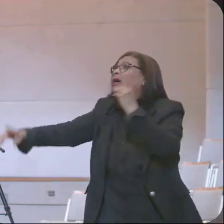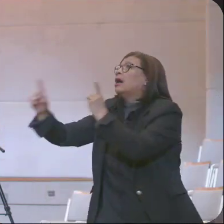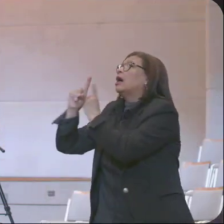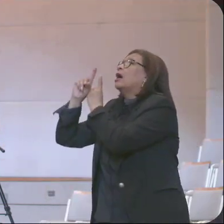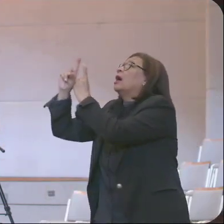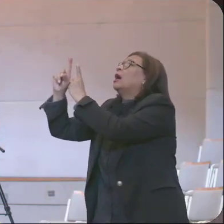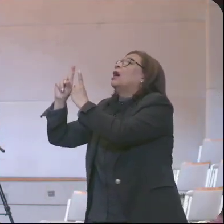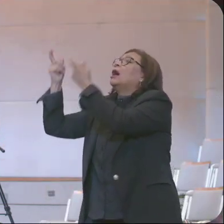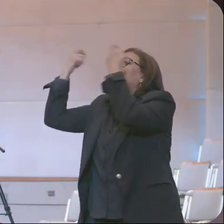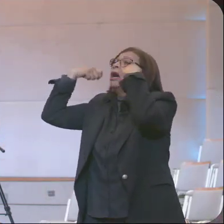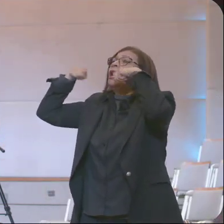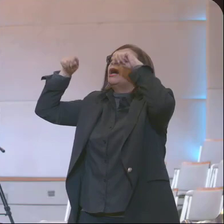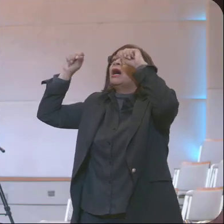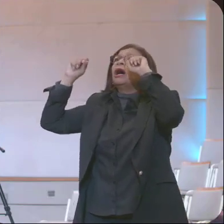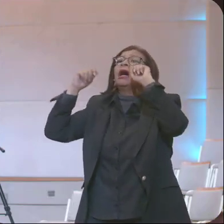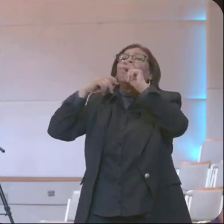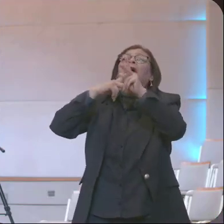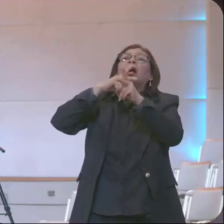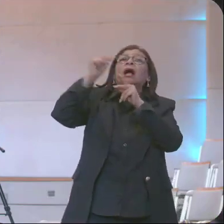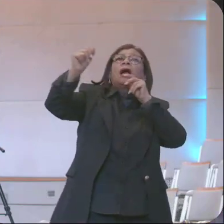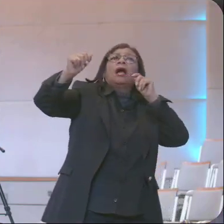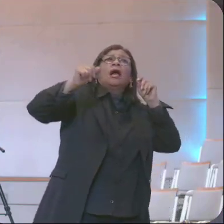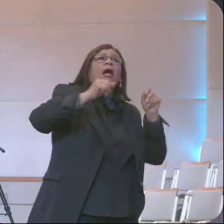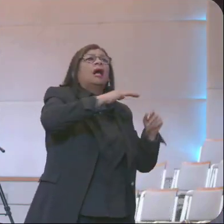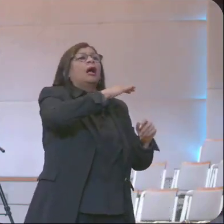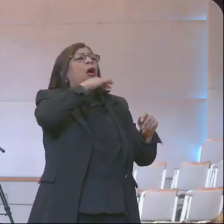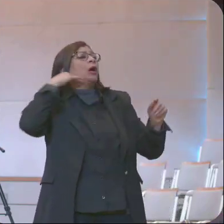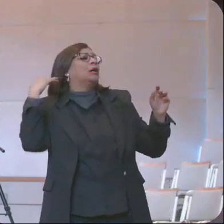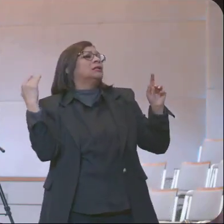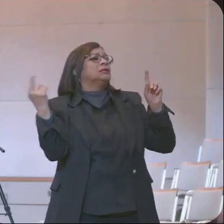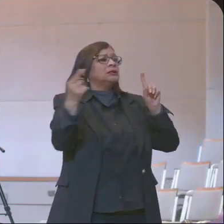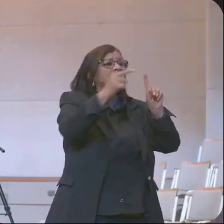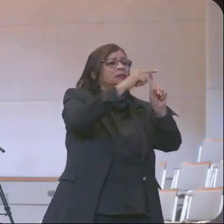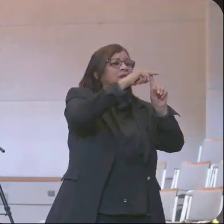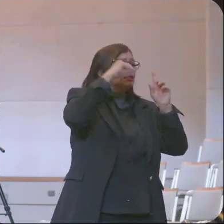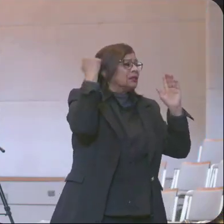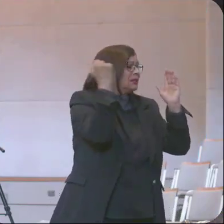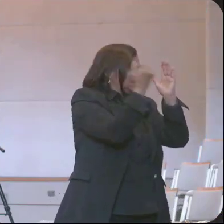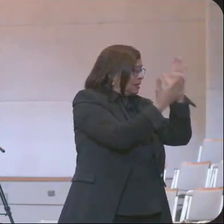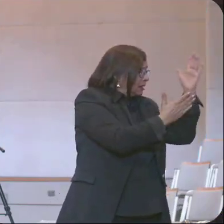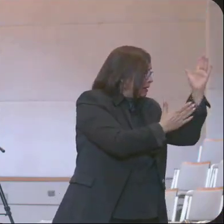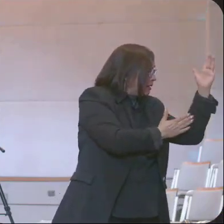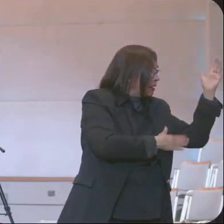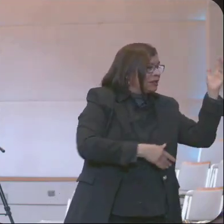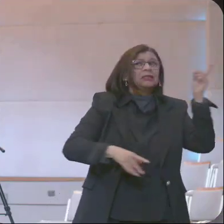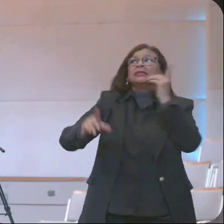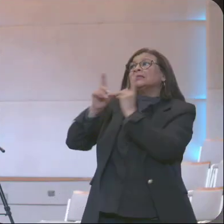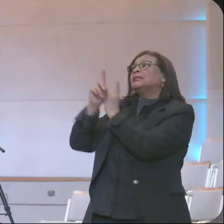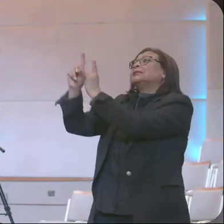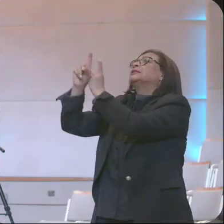o Cordeiro que a morte venceu. E digno é o Cordeiro de